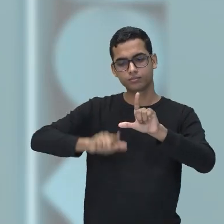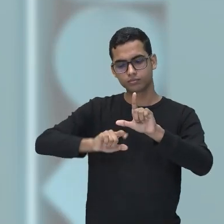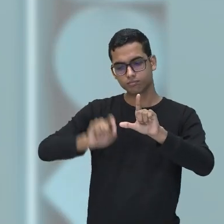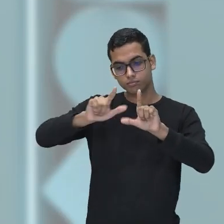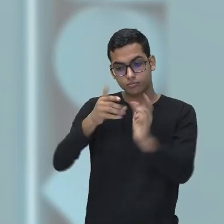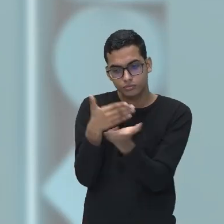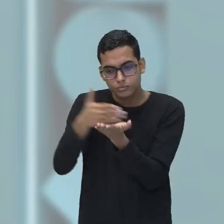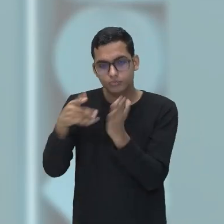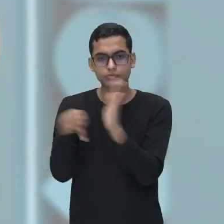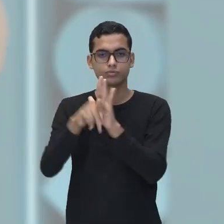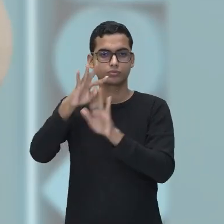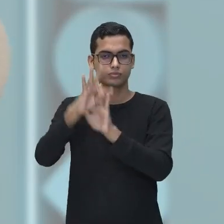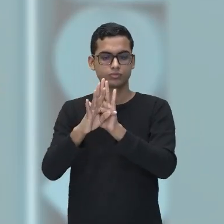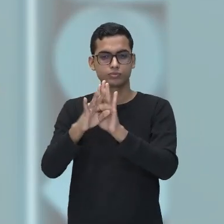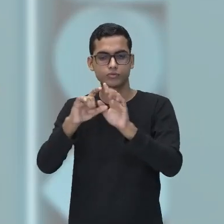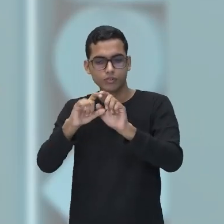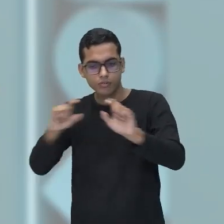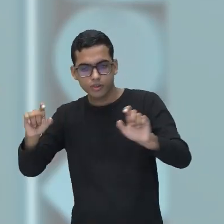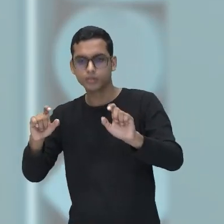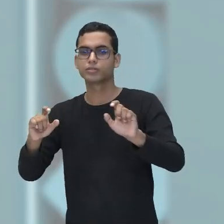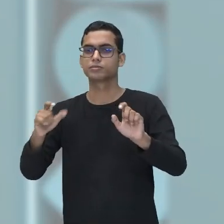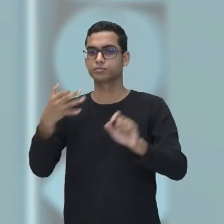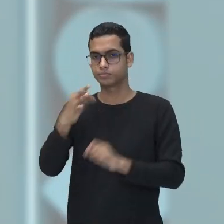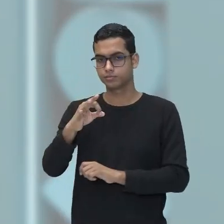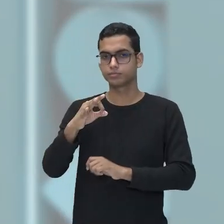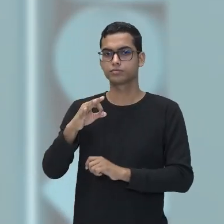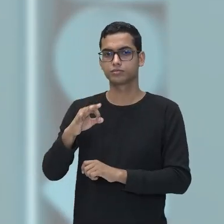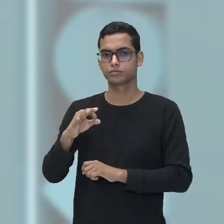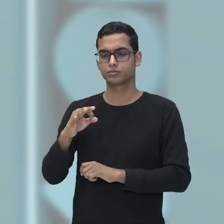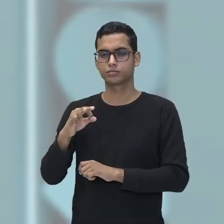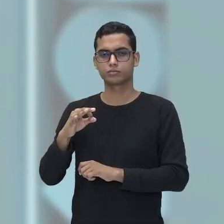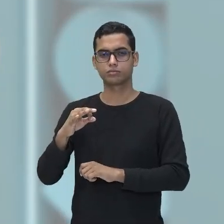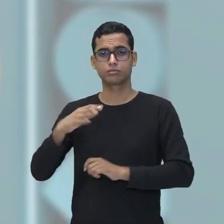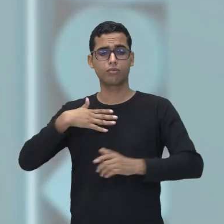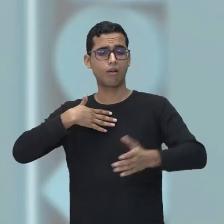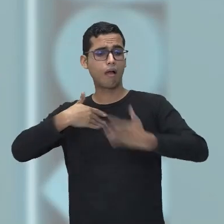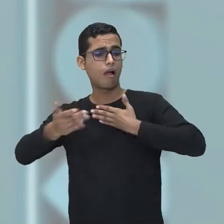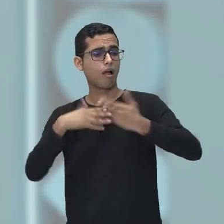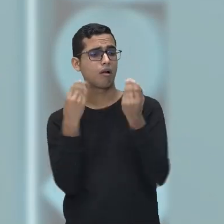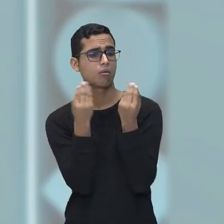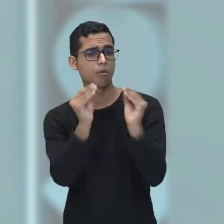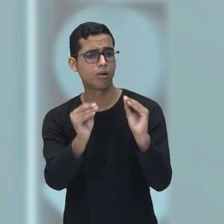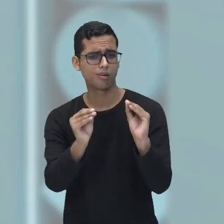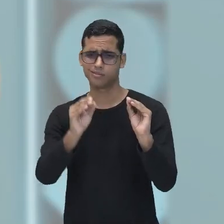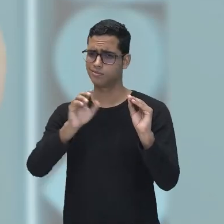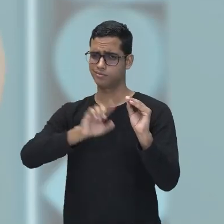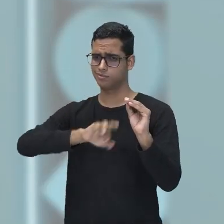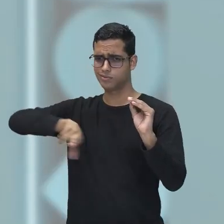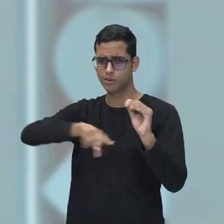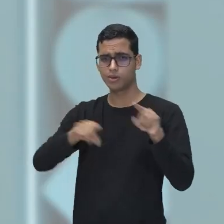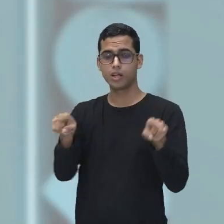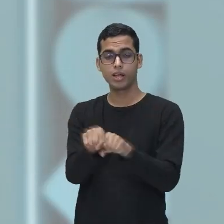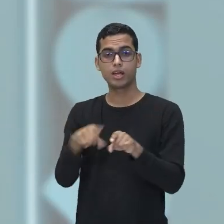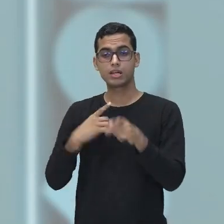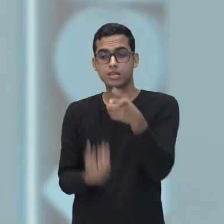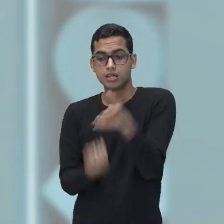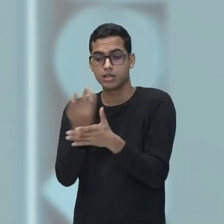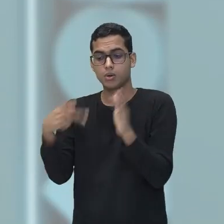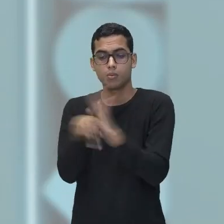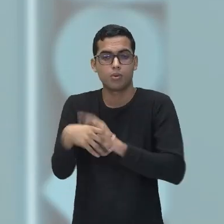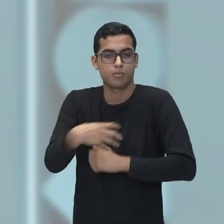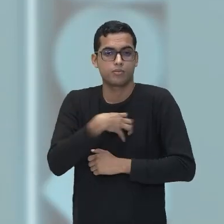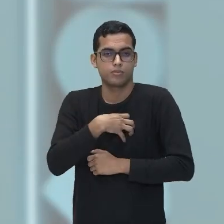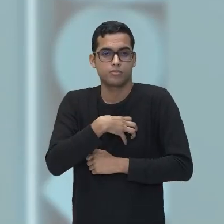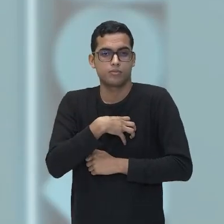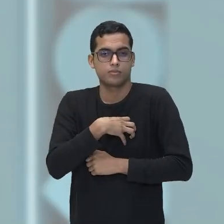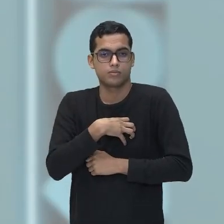tudo isso é uma marcação que não é aleatória. Ele cria, então, o próprio sistema dele, o estilo próprio dele.